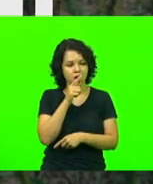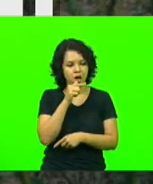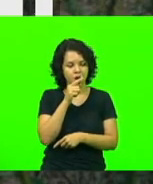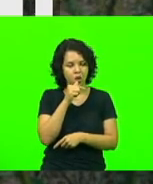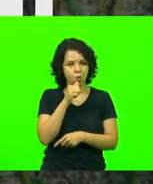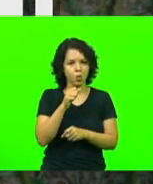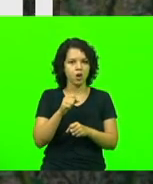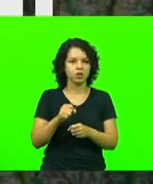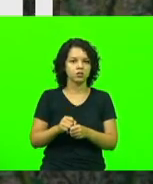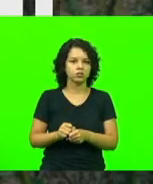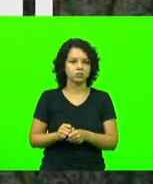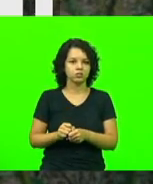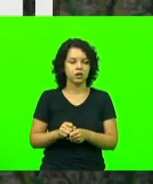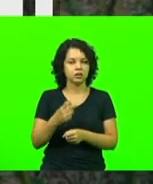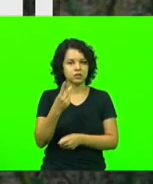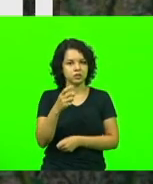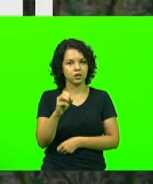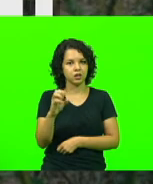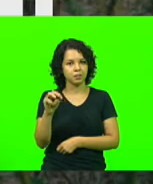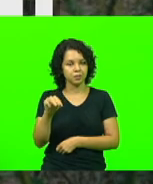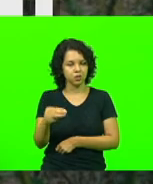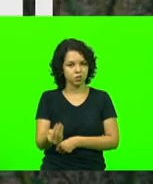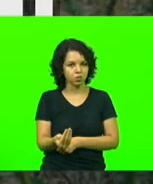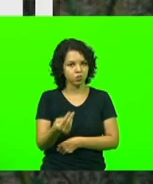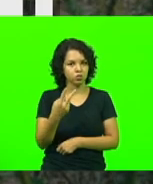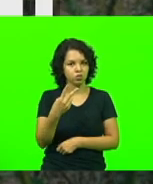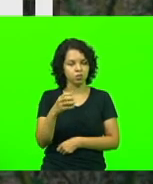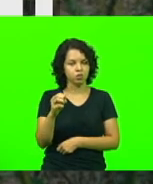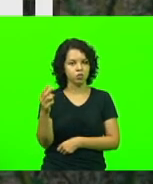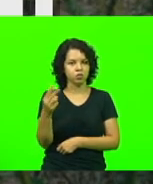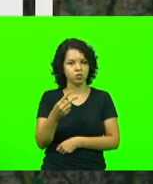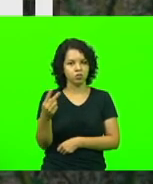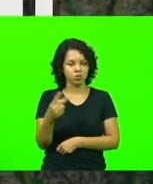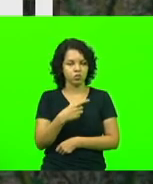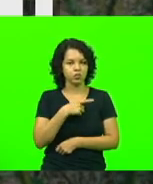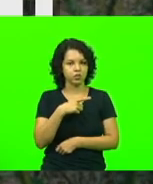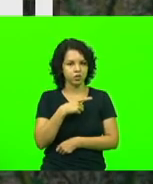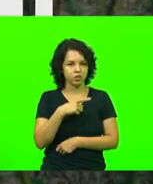100 milhões. 2022 tem